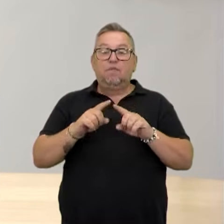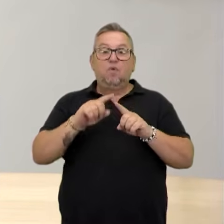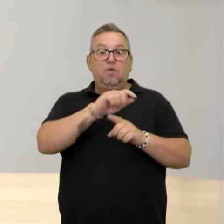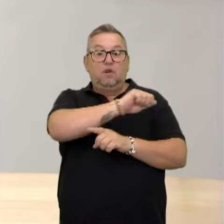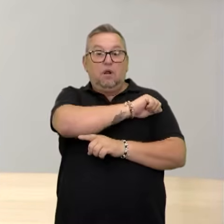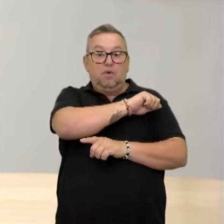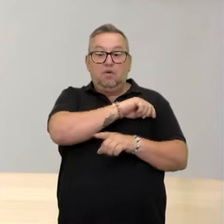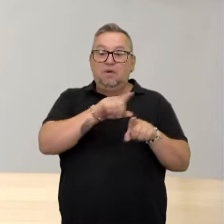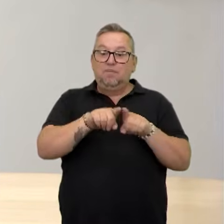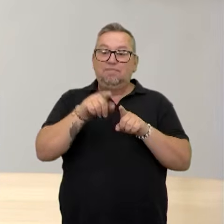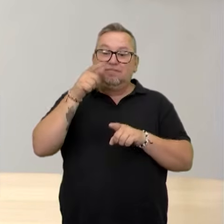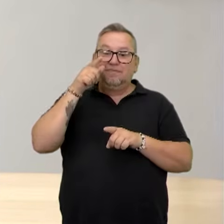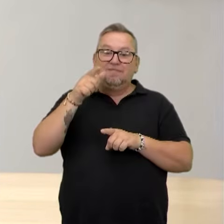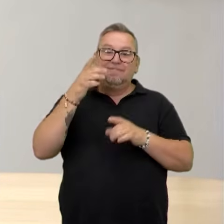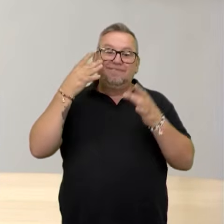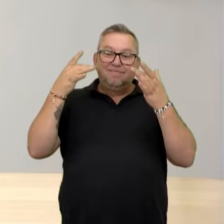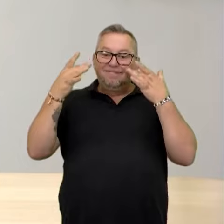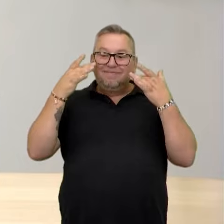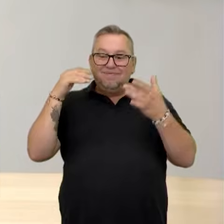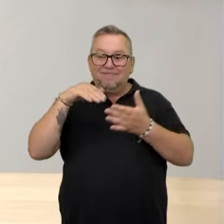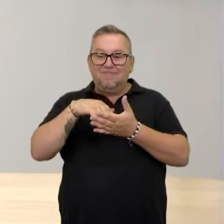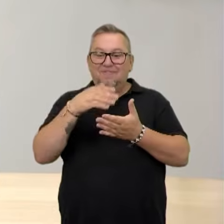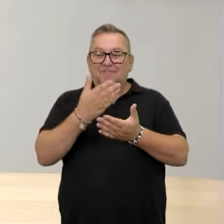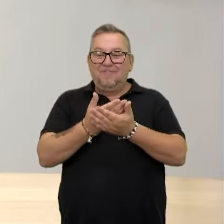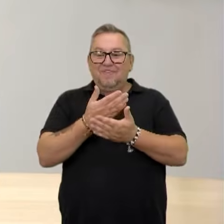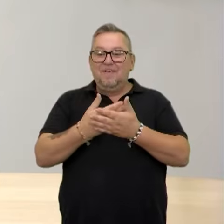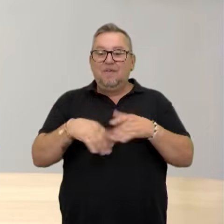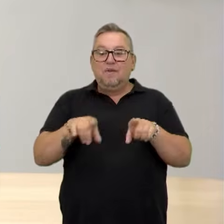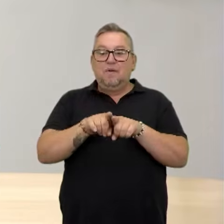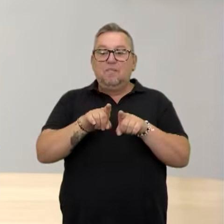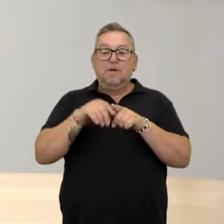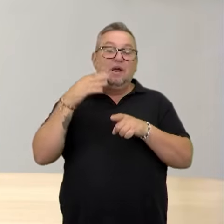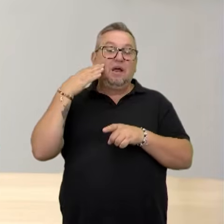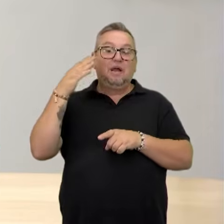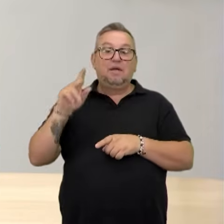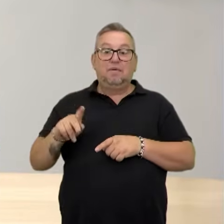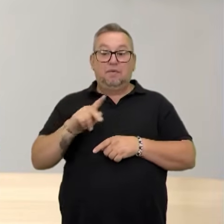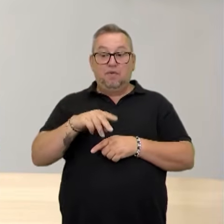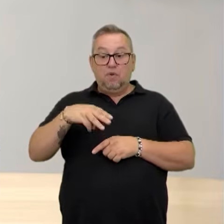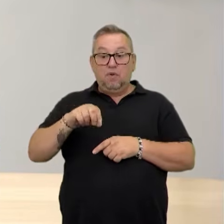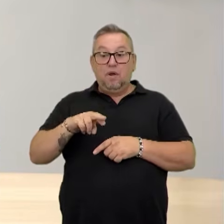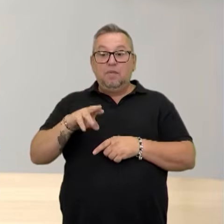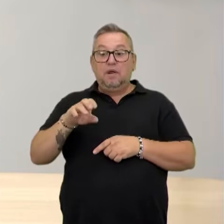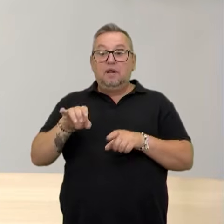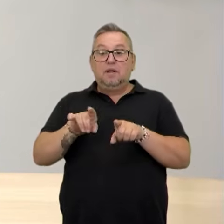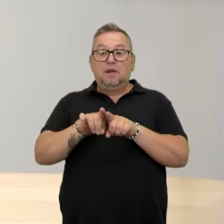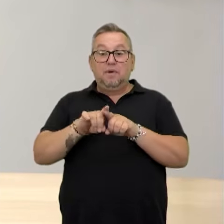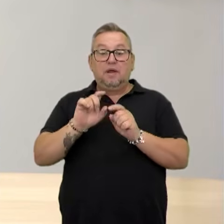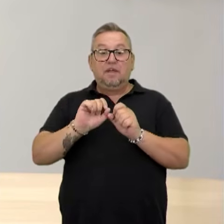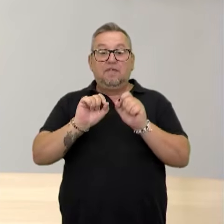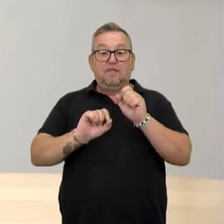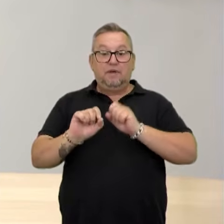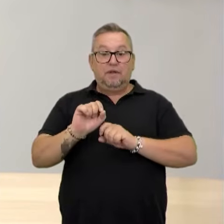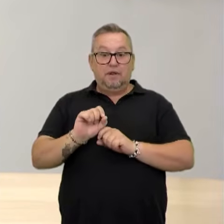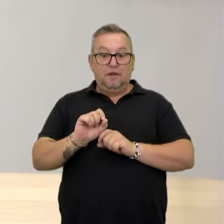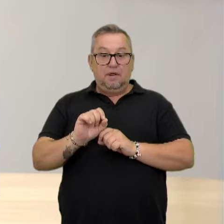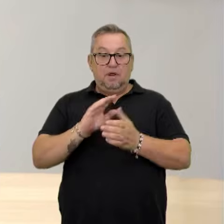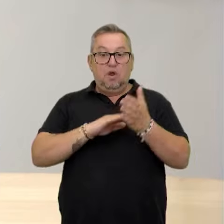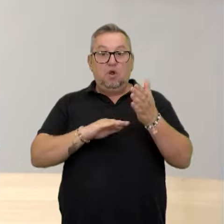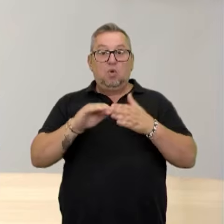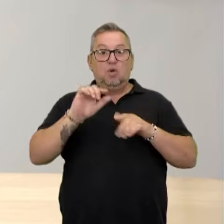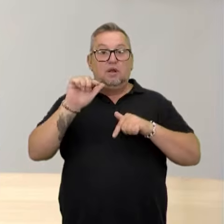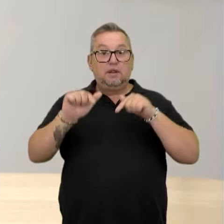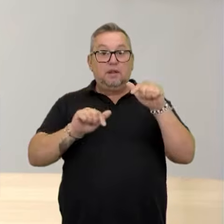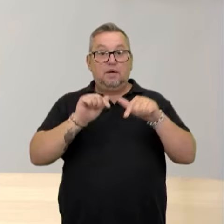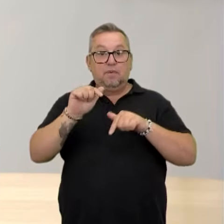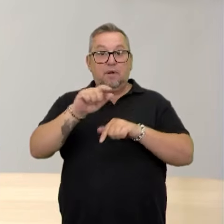teatro. Nós vamos assistir essa peça no finalzinho da aula. E eu quero agradecer a professora Meire, que fez todo esse trabalho